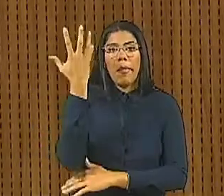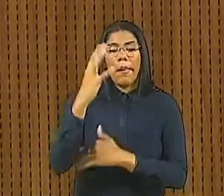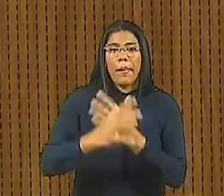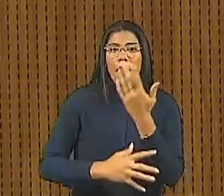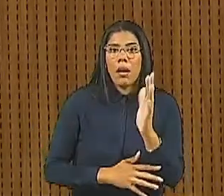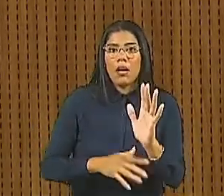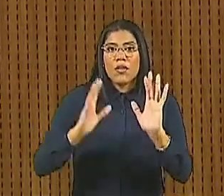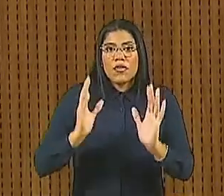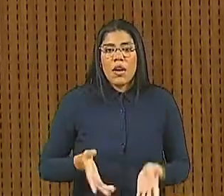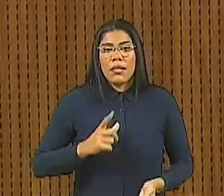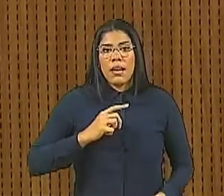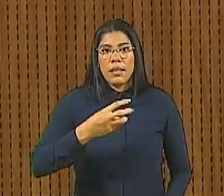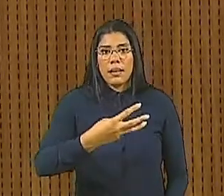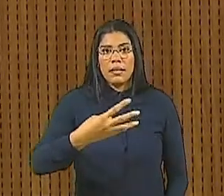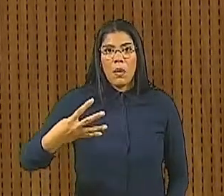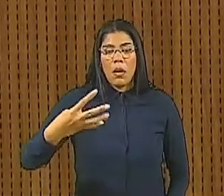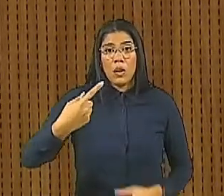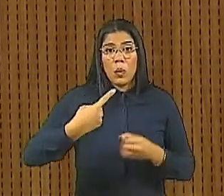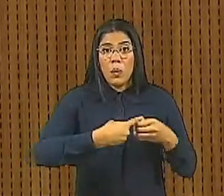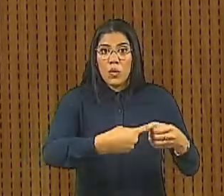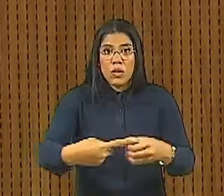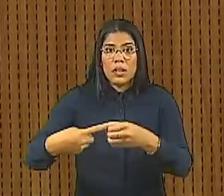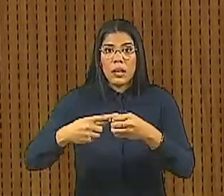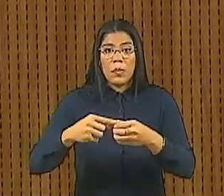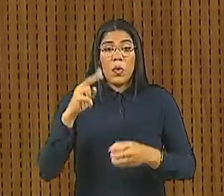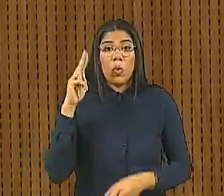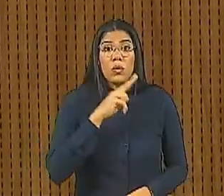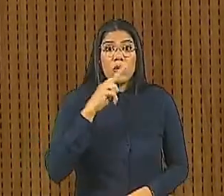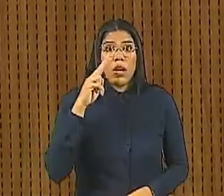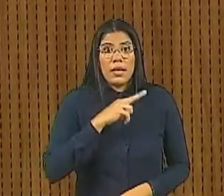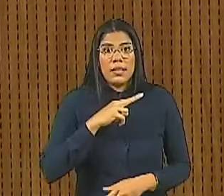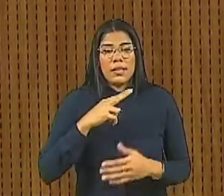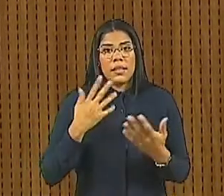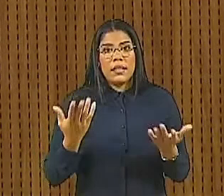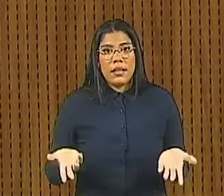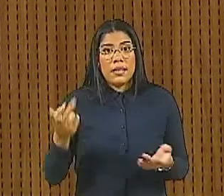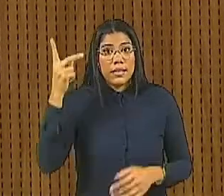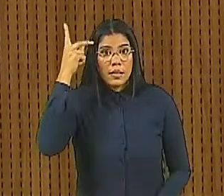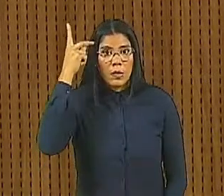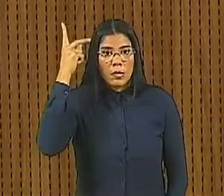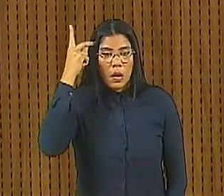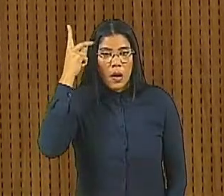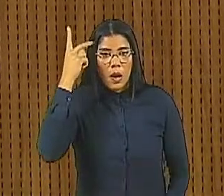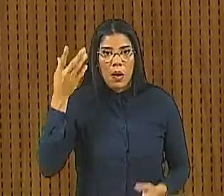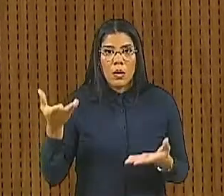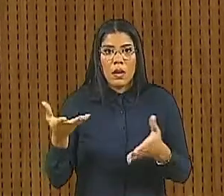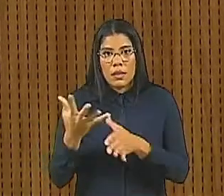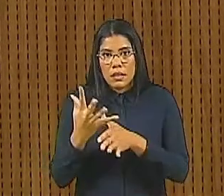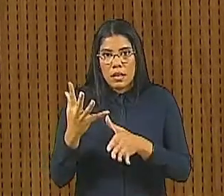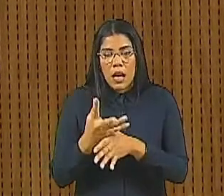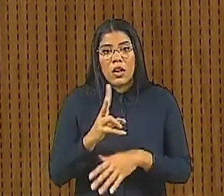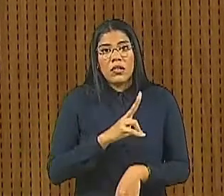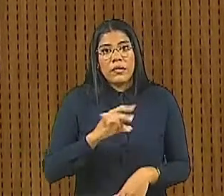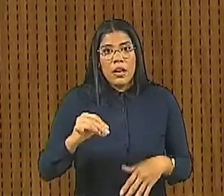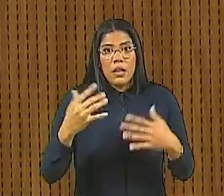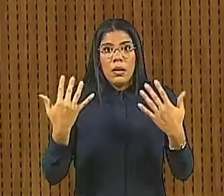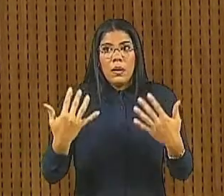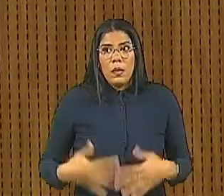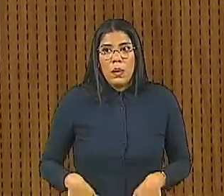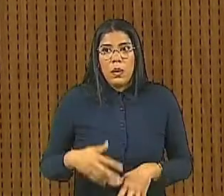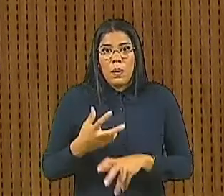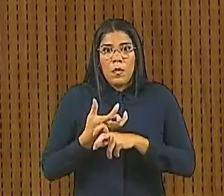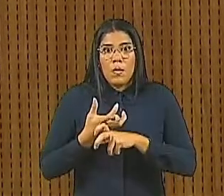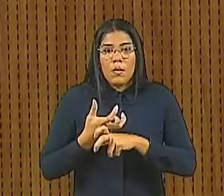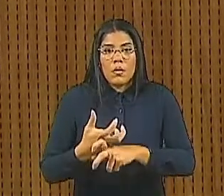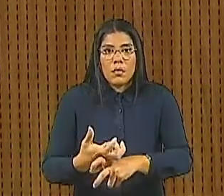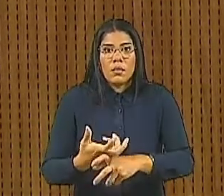já estamos com 34 municípios em estado de emergência. A Grande São Paulo vai viver estiagem ainda